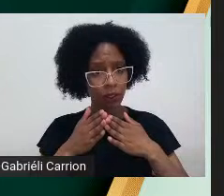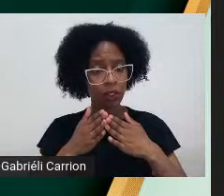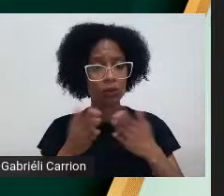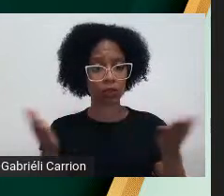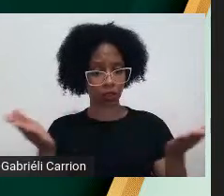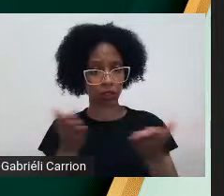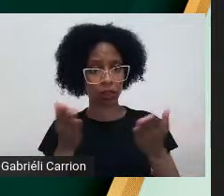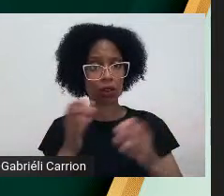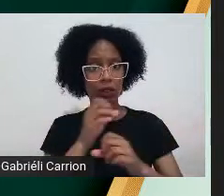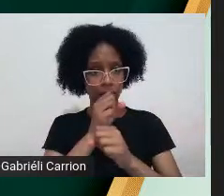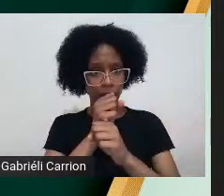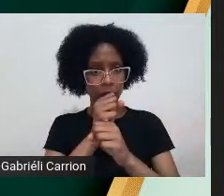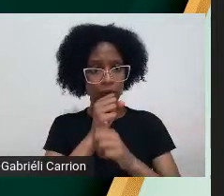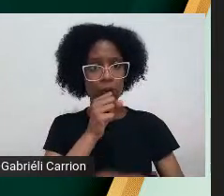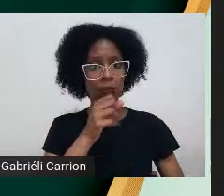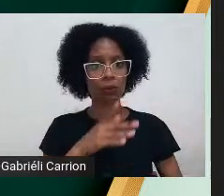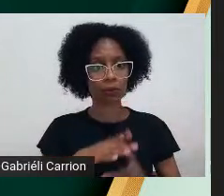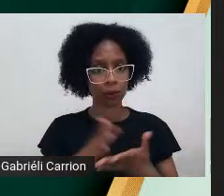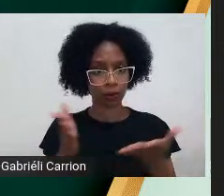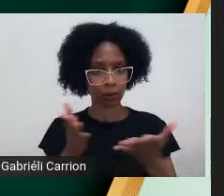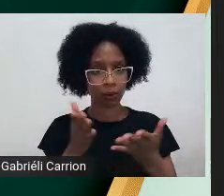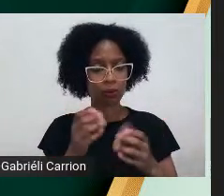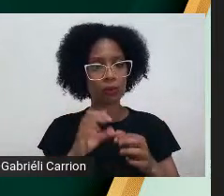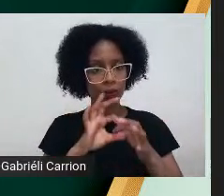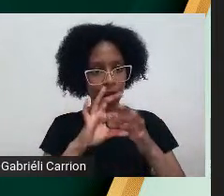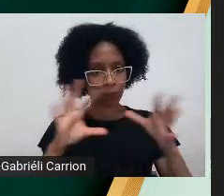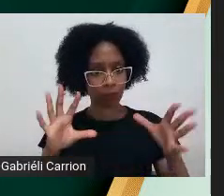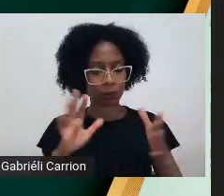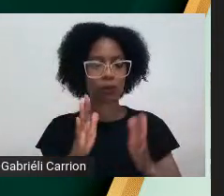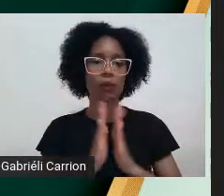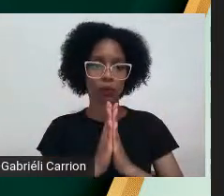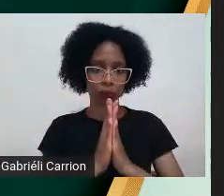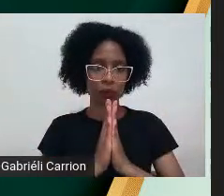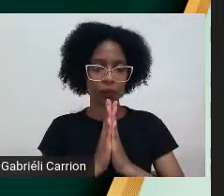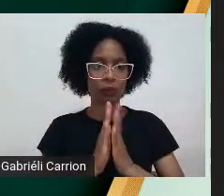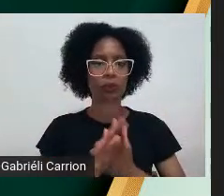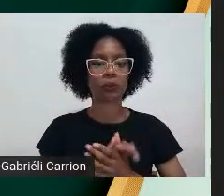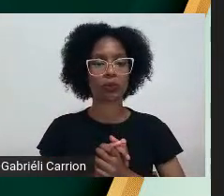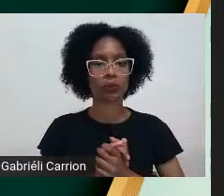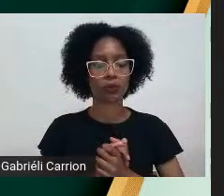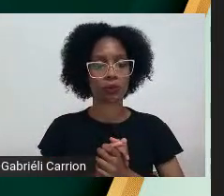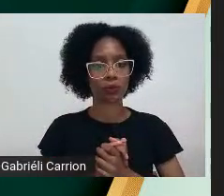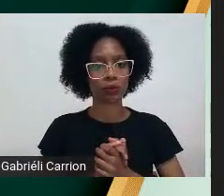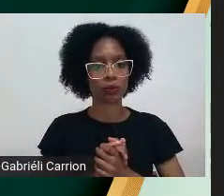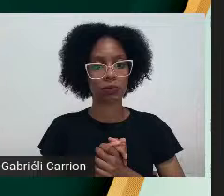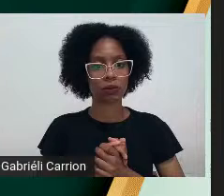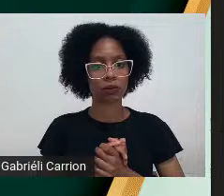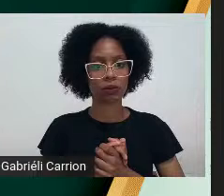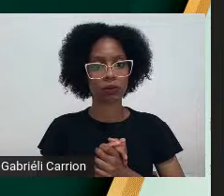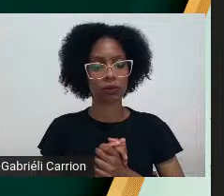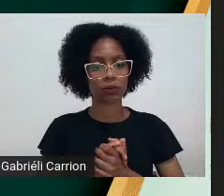abra seu microfone, erga sua mão direita e faça a leitura.